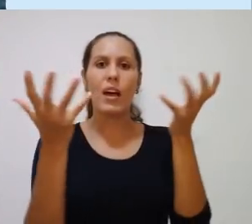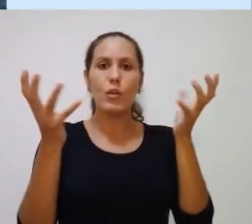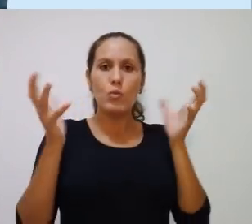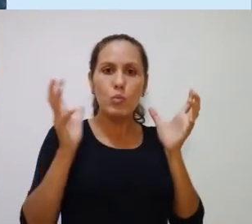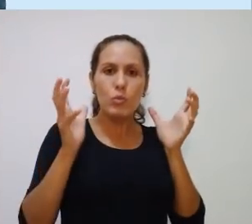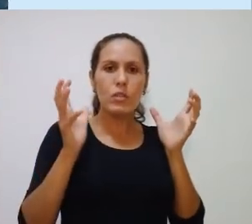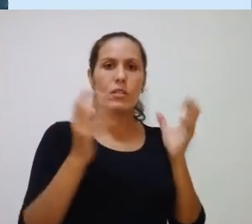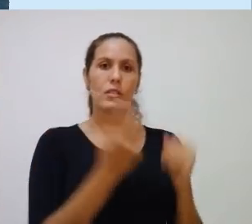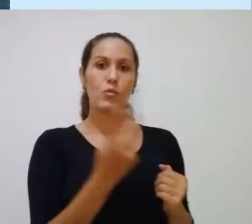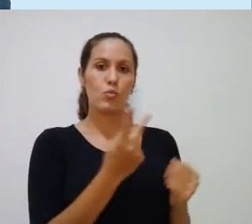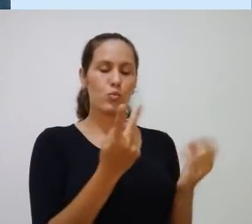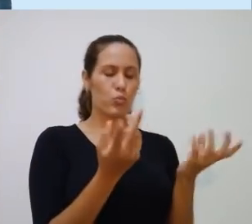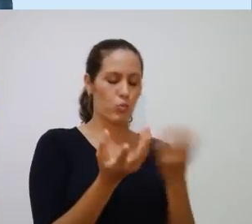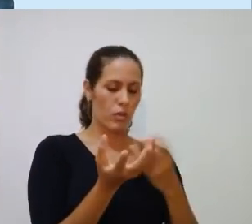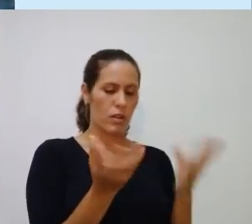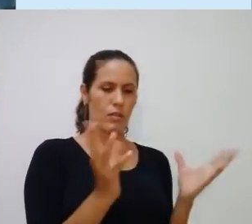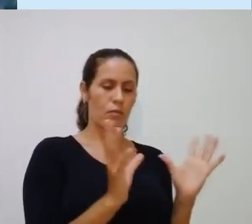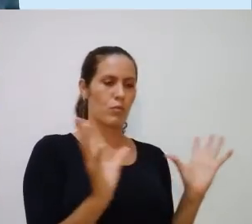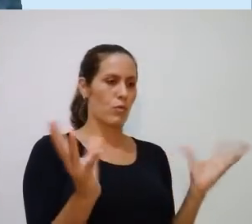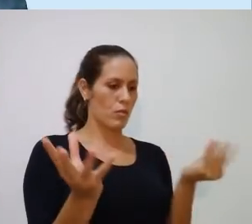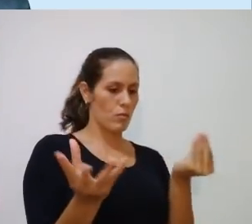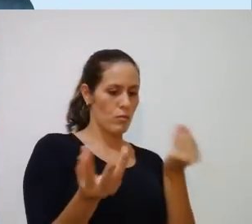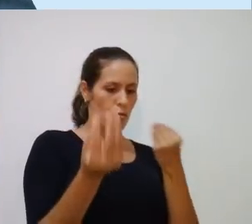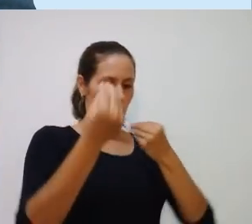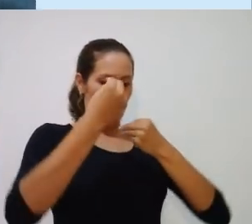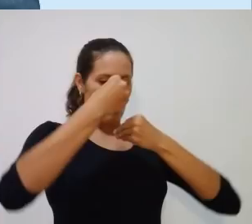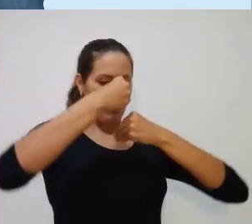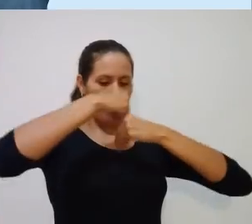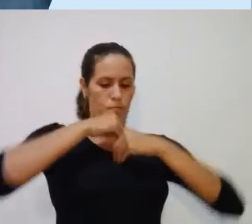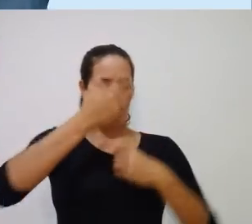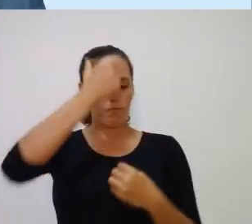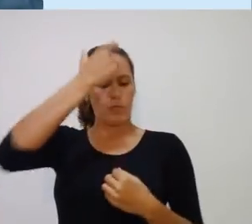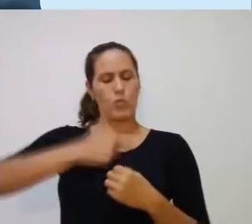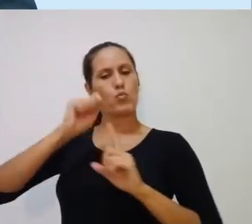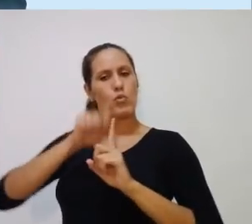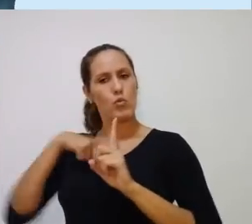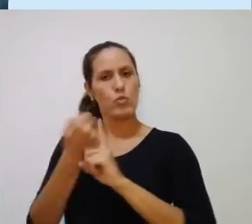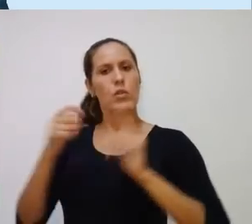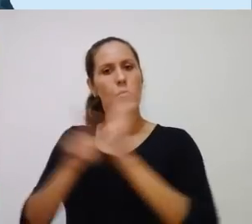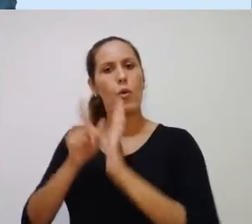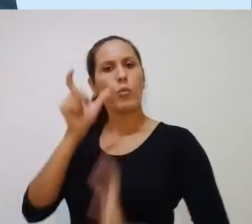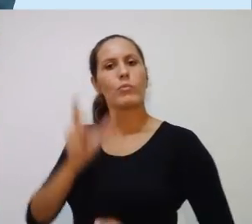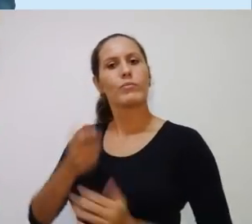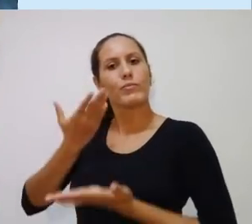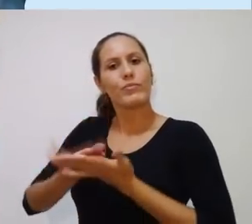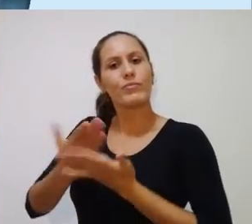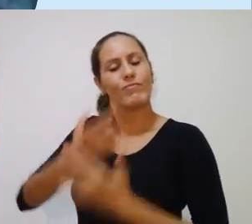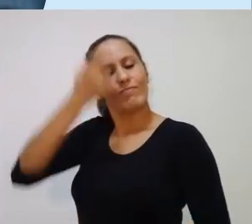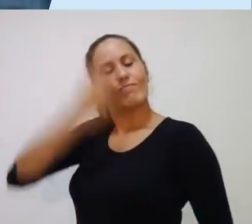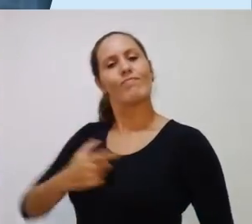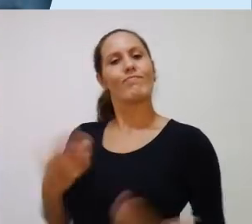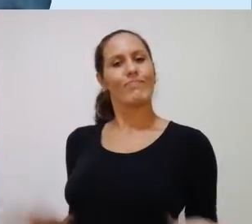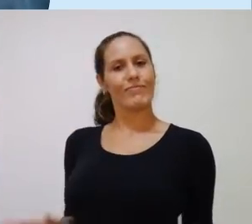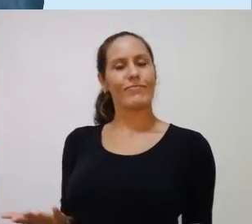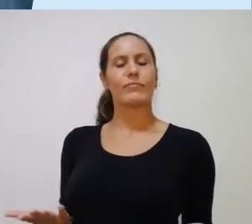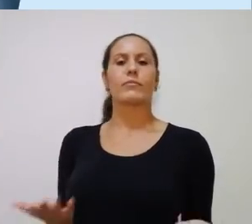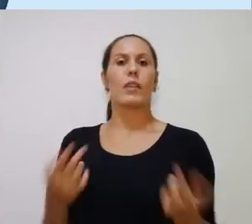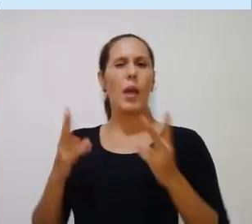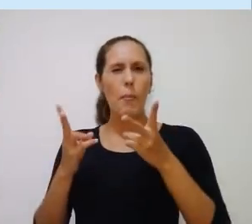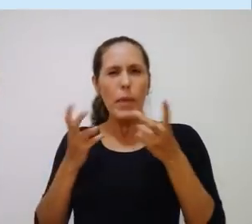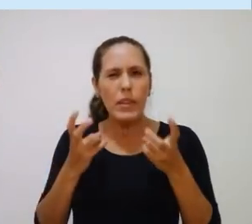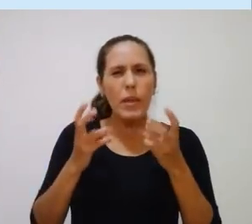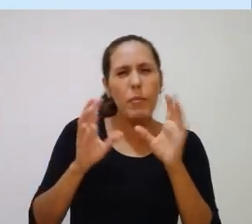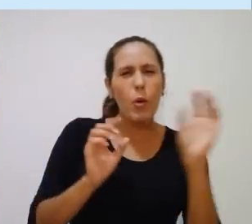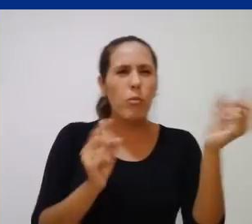sociedade devolve todos os benefícios para esse ser social. Correto. Que é o nosso estudante observador. Percebeu